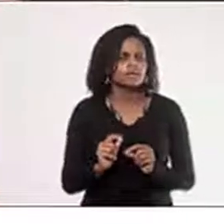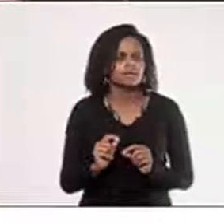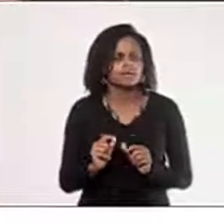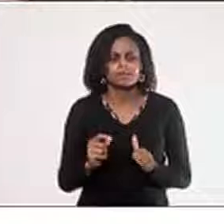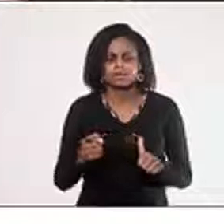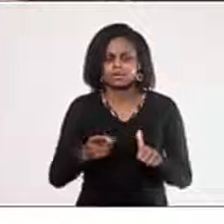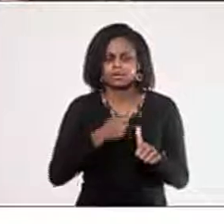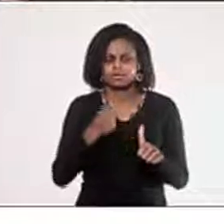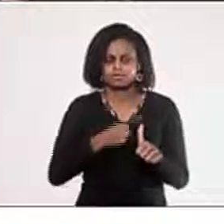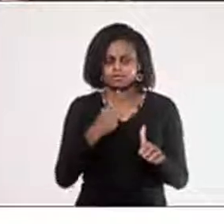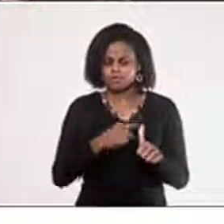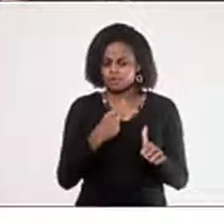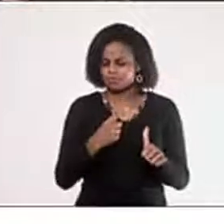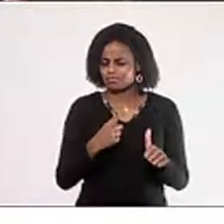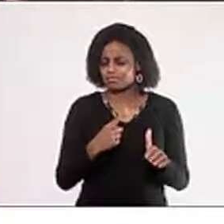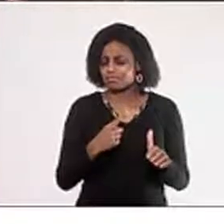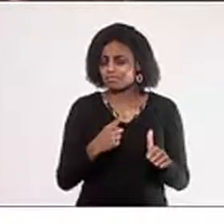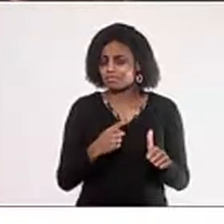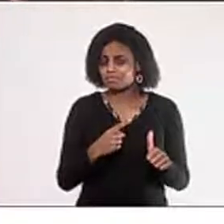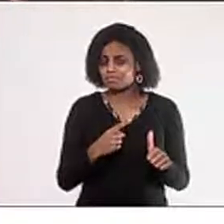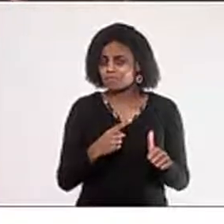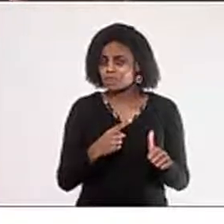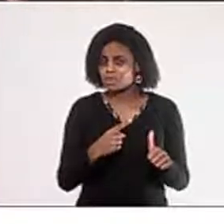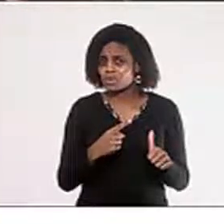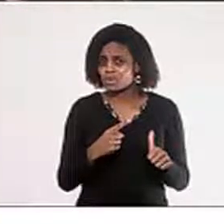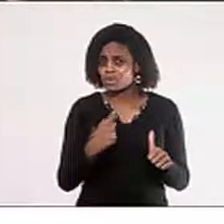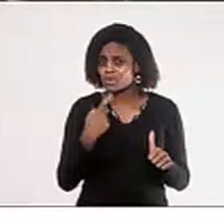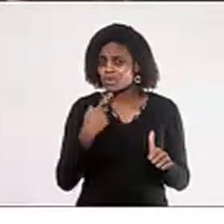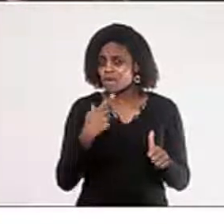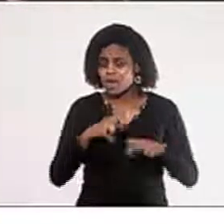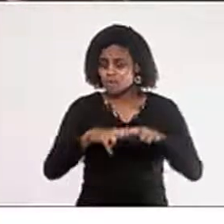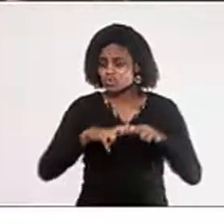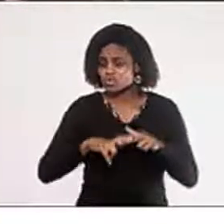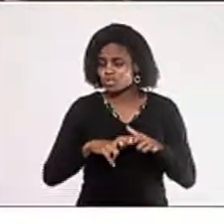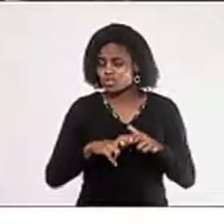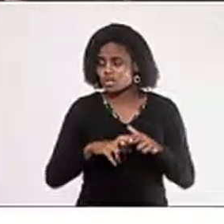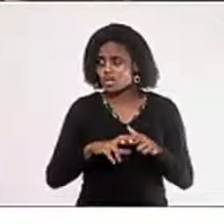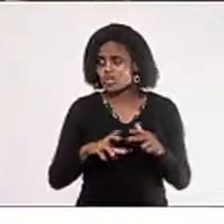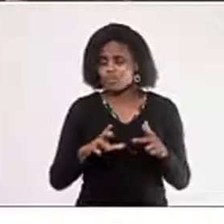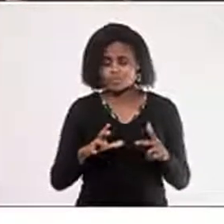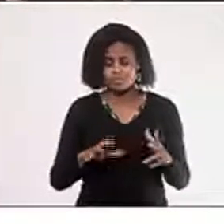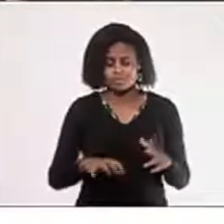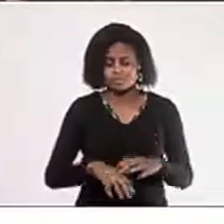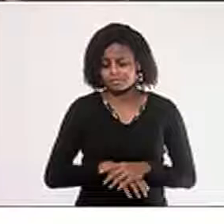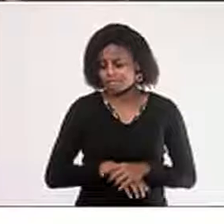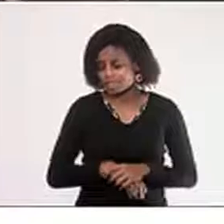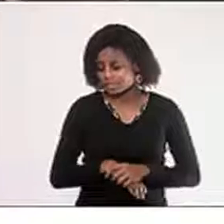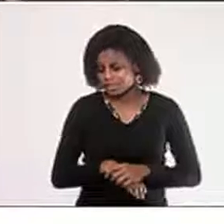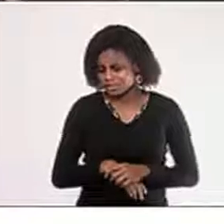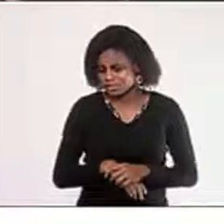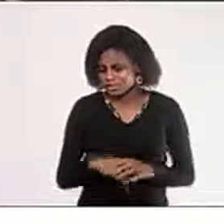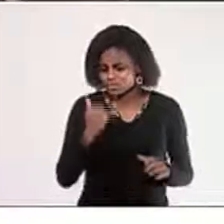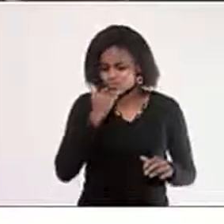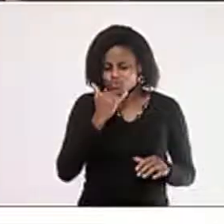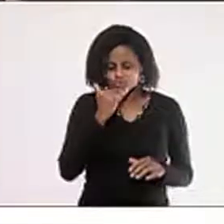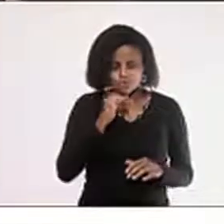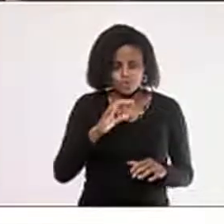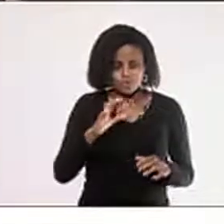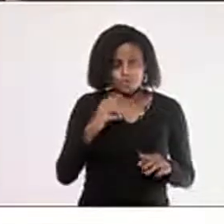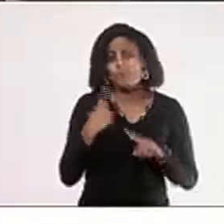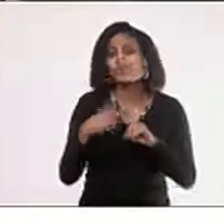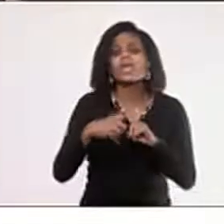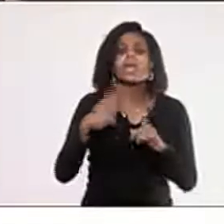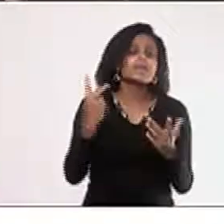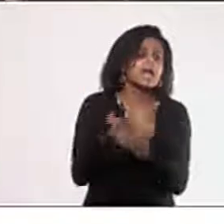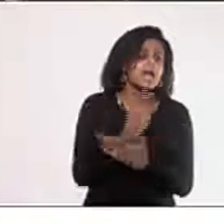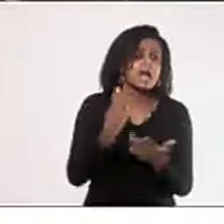que essa justificativa ela é muito genérica, ela não traz um fato determinado, porque irregularidade é